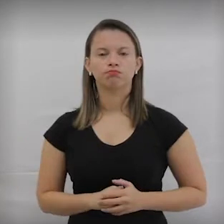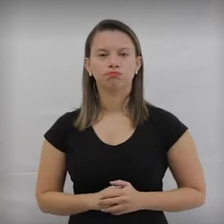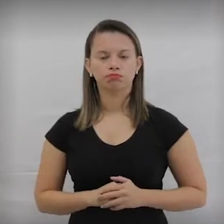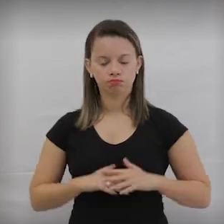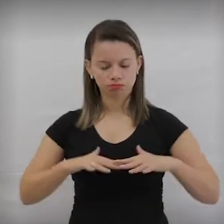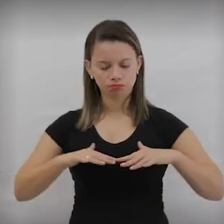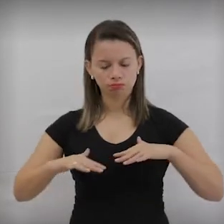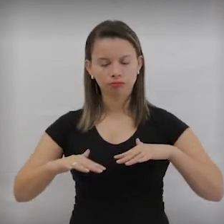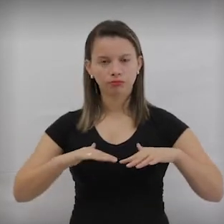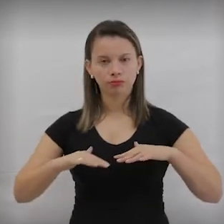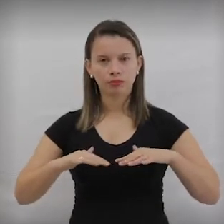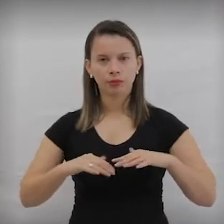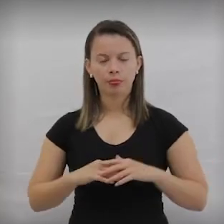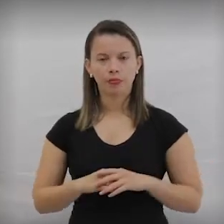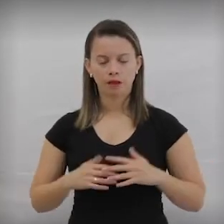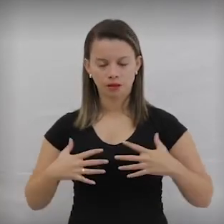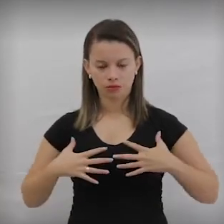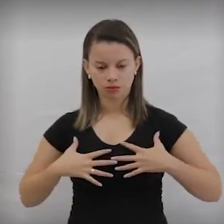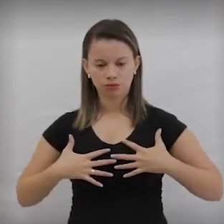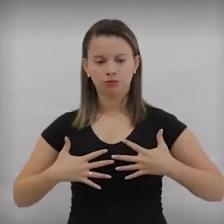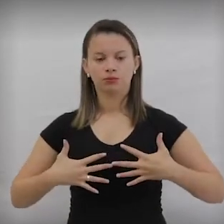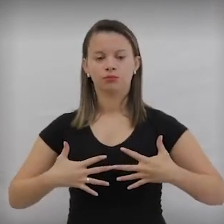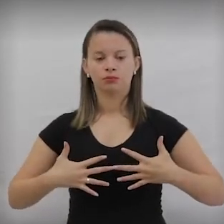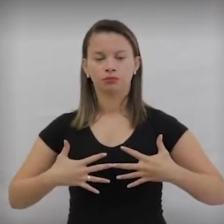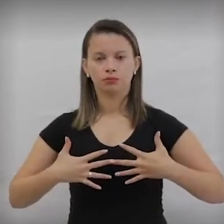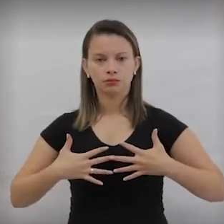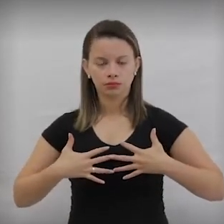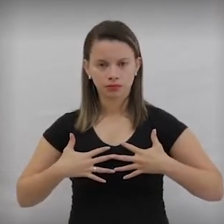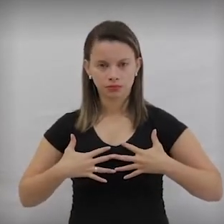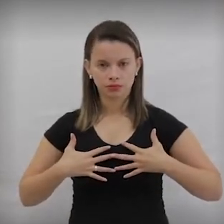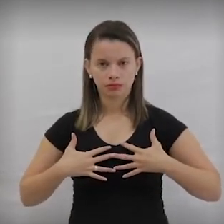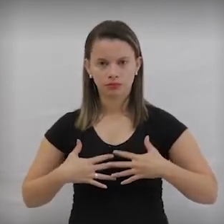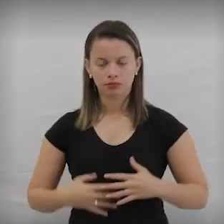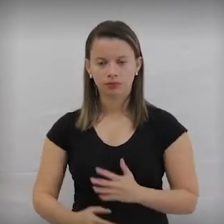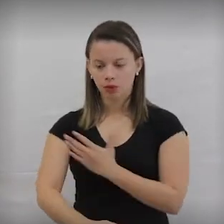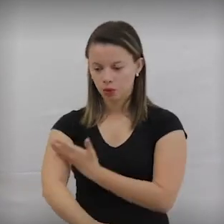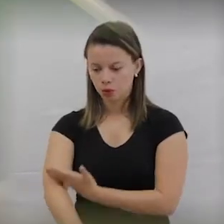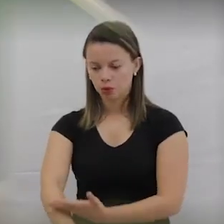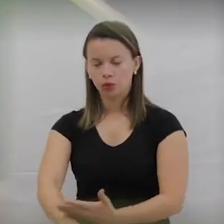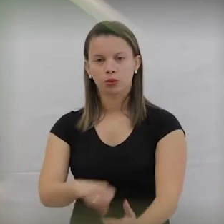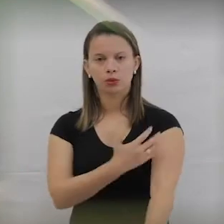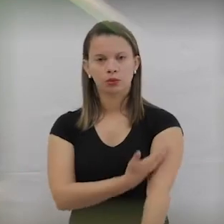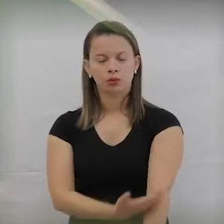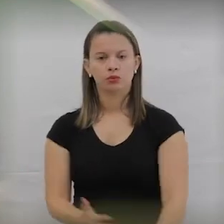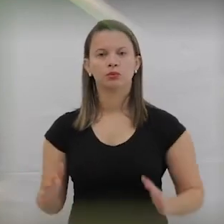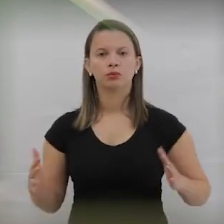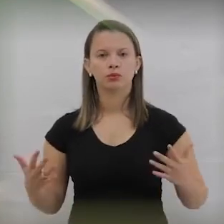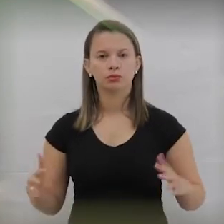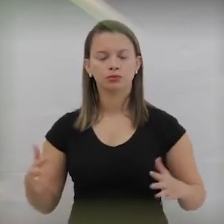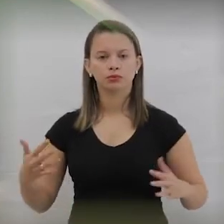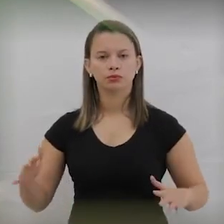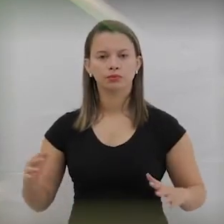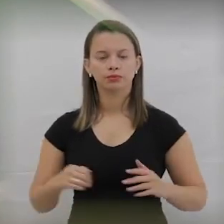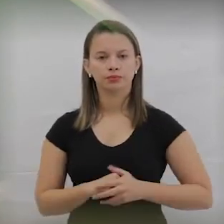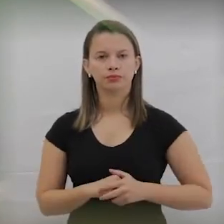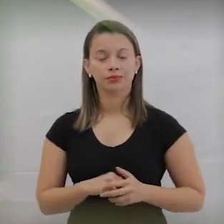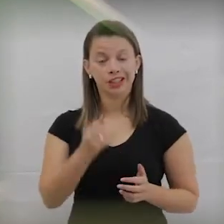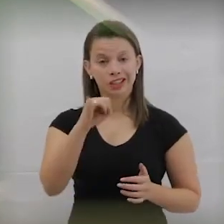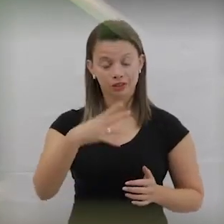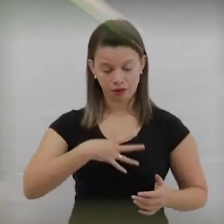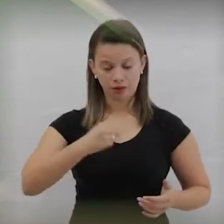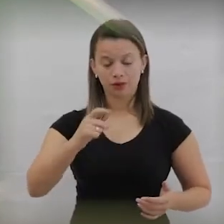consegue movimentar o tórax, ele consegue movimentar os braços. Quem já teve filho ou já observou